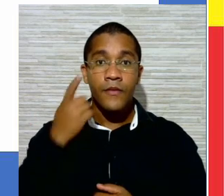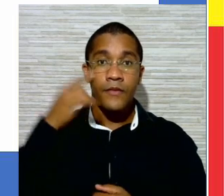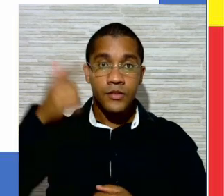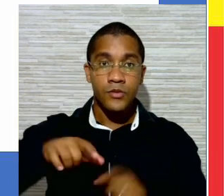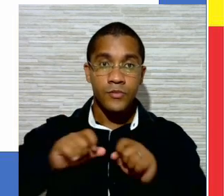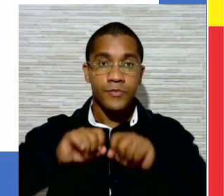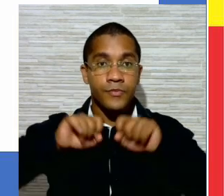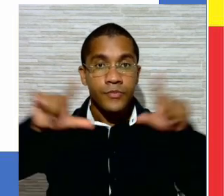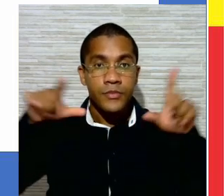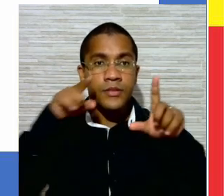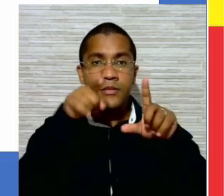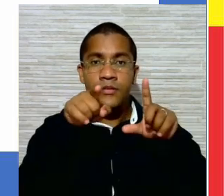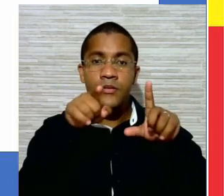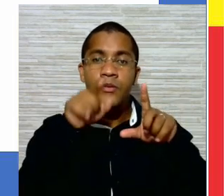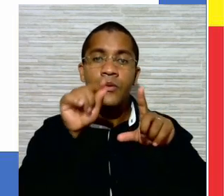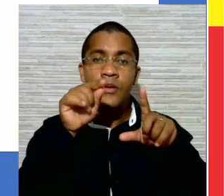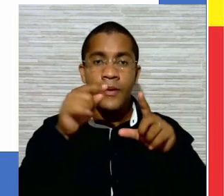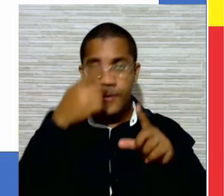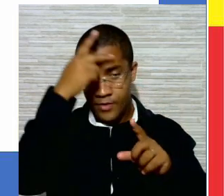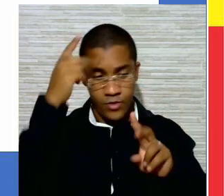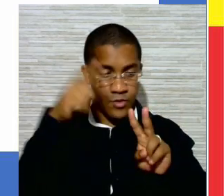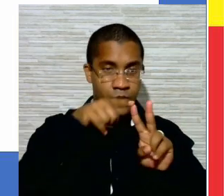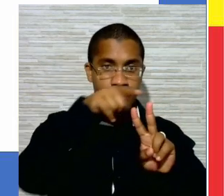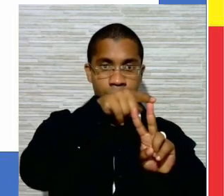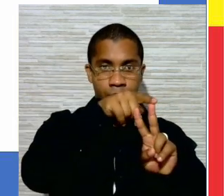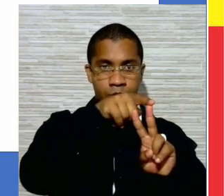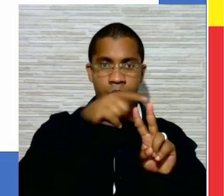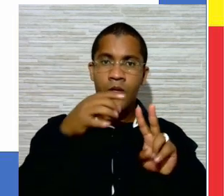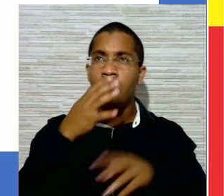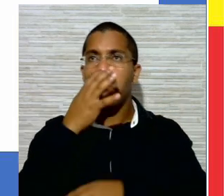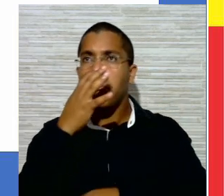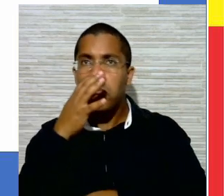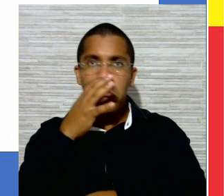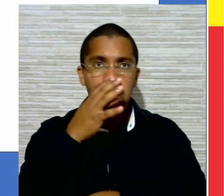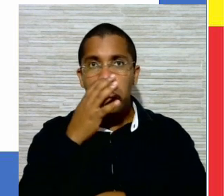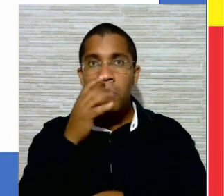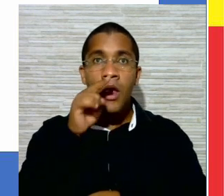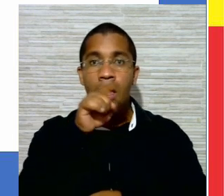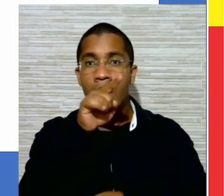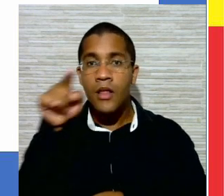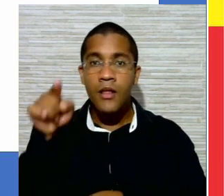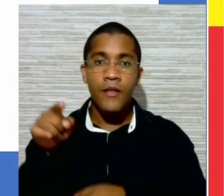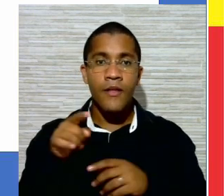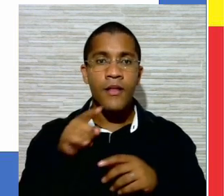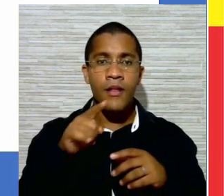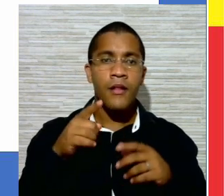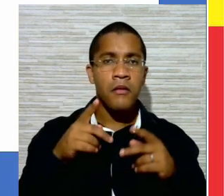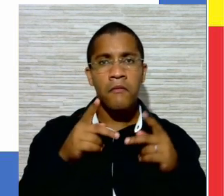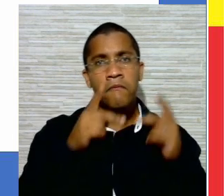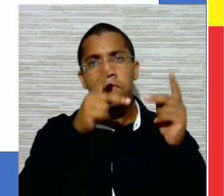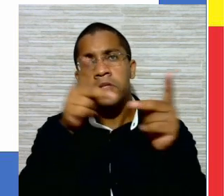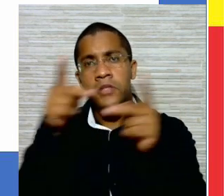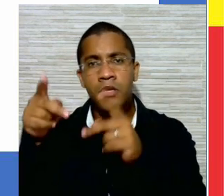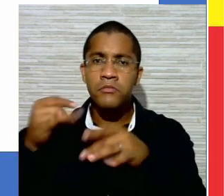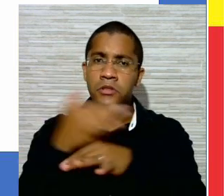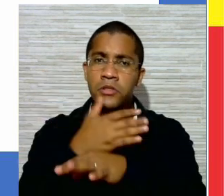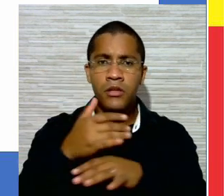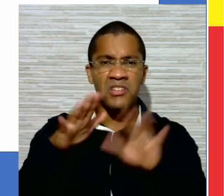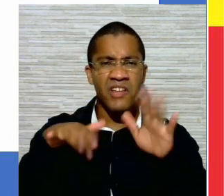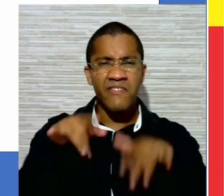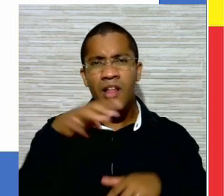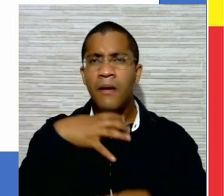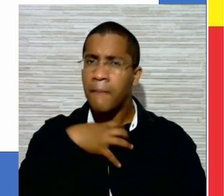Observa na tela mais uma vez, tá, gente? Vocês veem aí duas pessoas, né, usufruindo do turismo por meio de uma cidade, né?